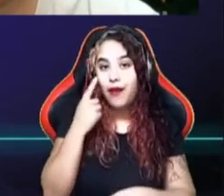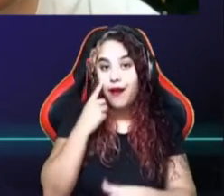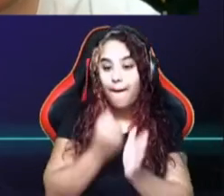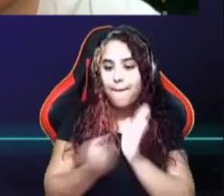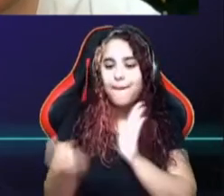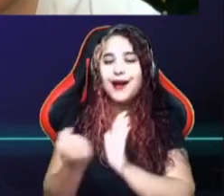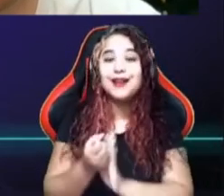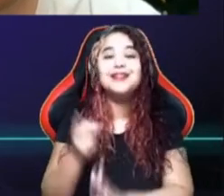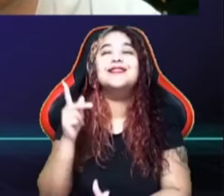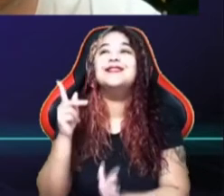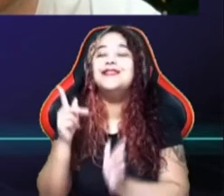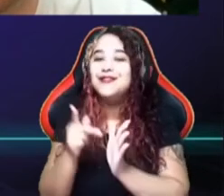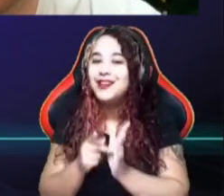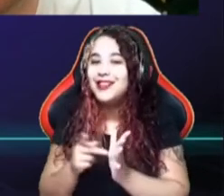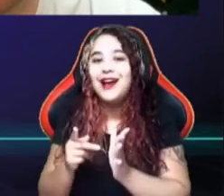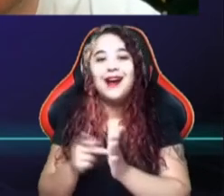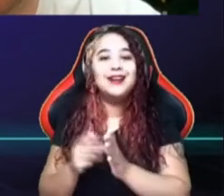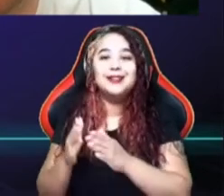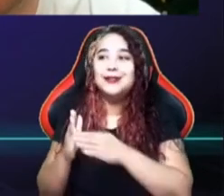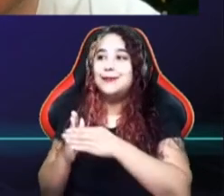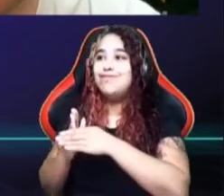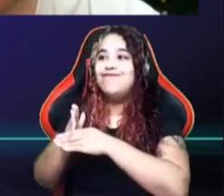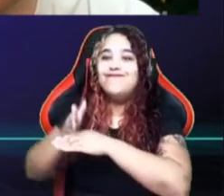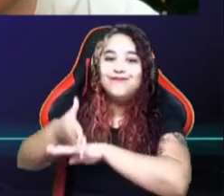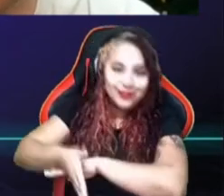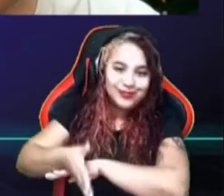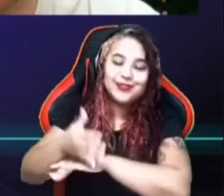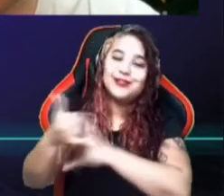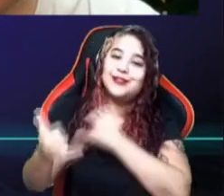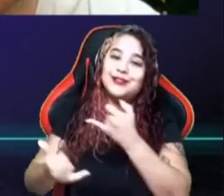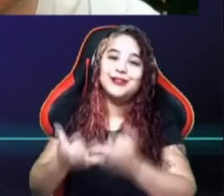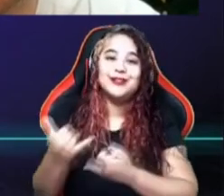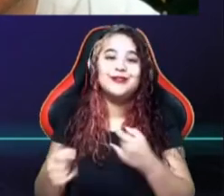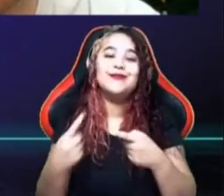no jogo, né? Acho que são duas coisas distintas,